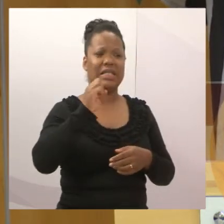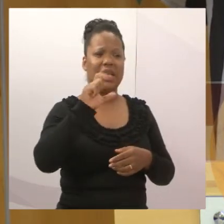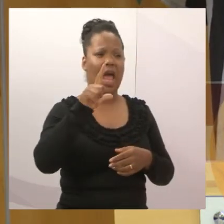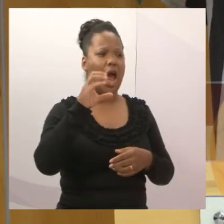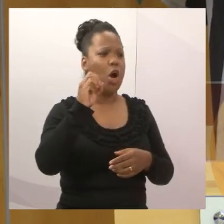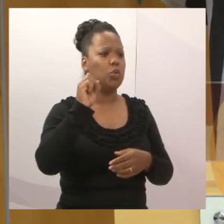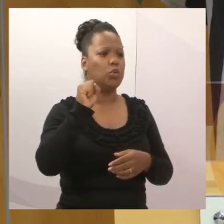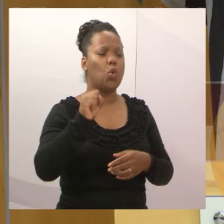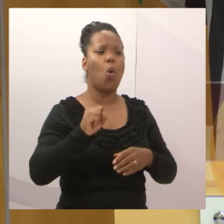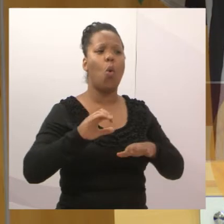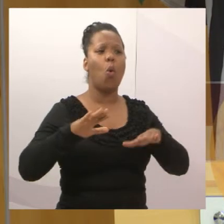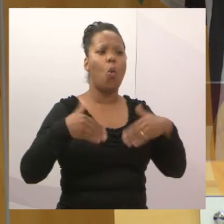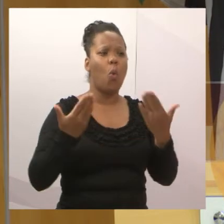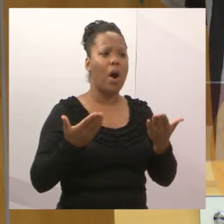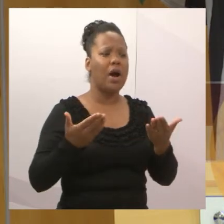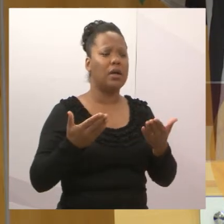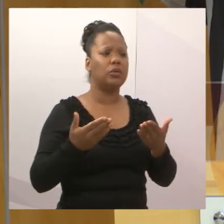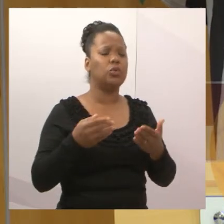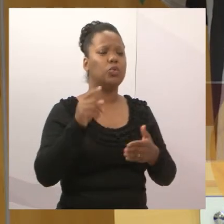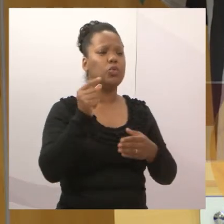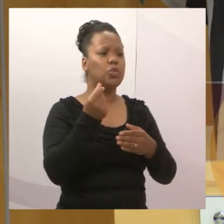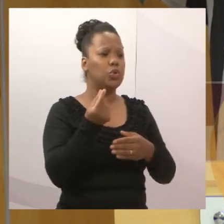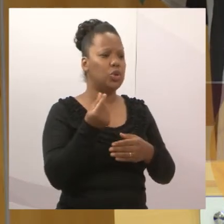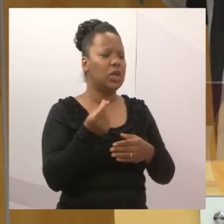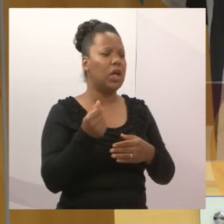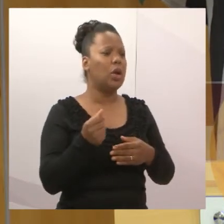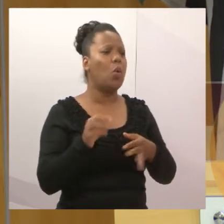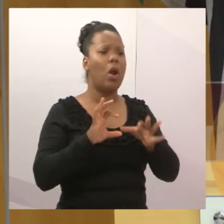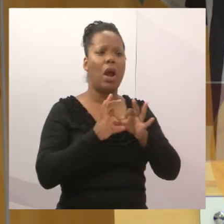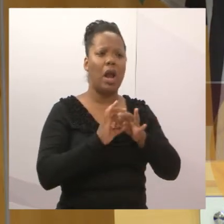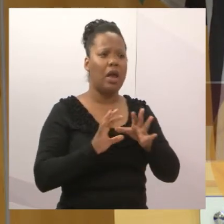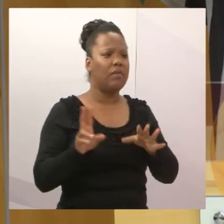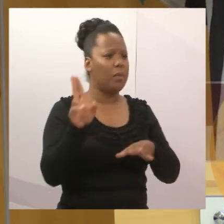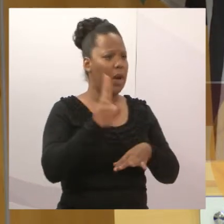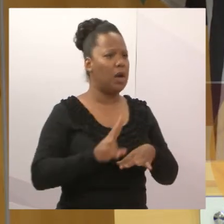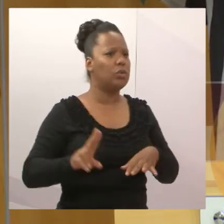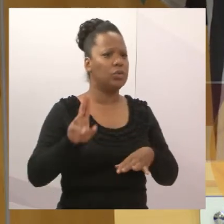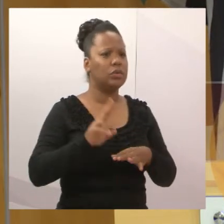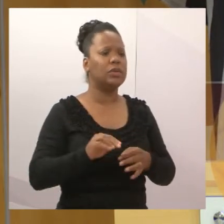quando vai ser liberada essa emenda. 100 mil que a gente cotizou